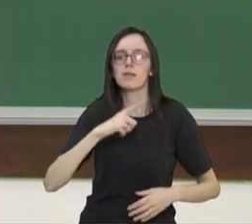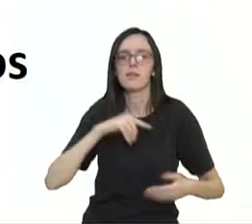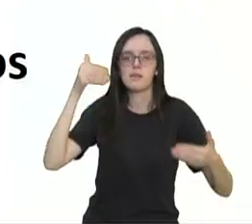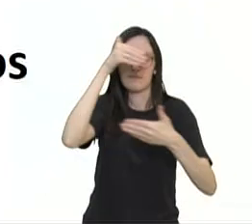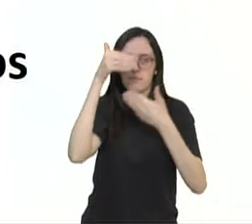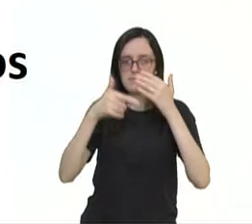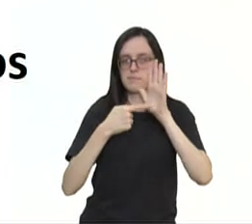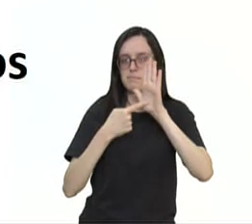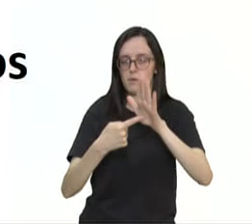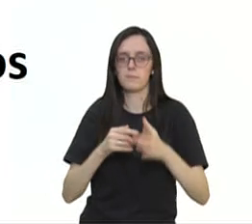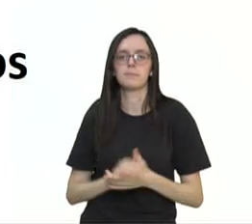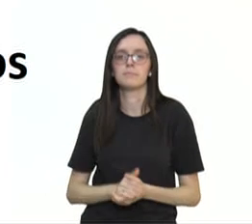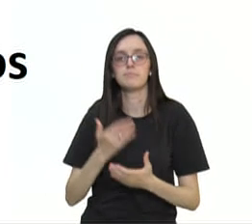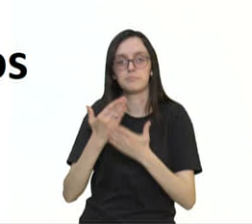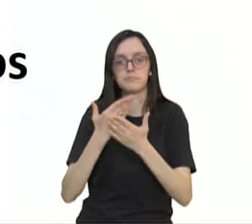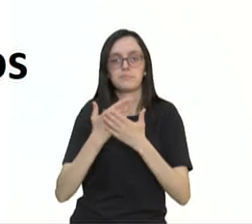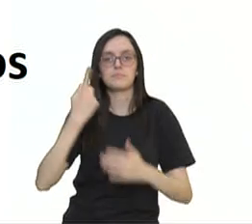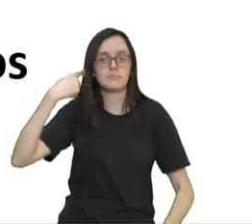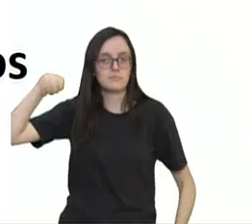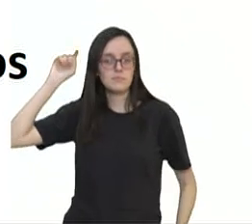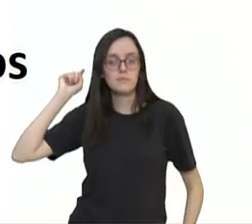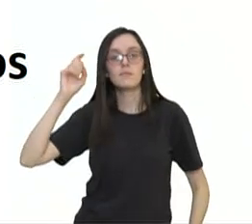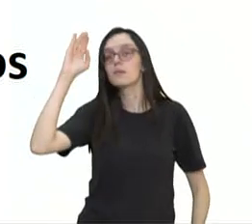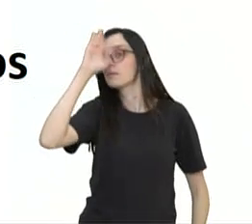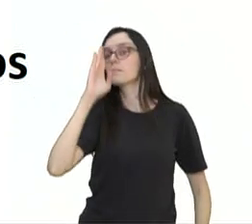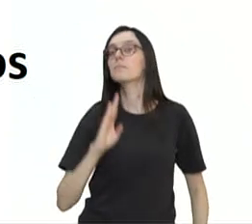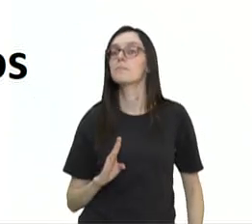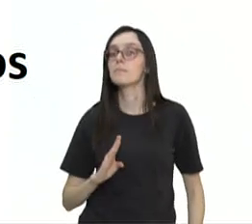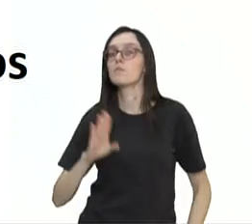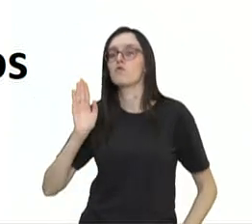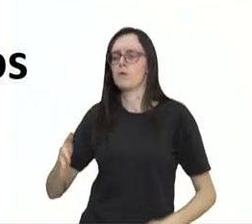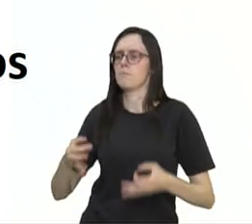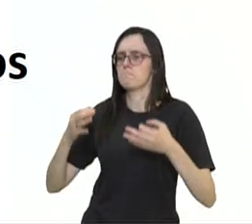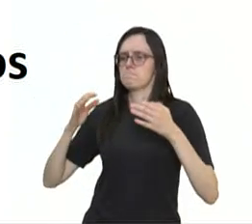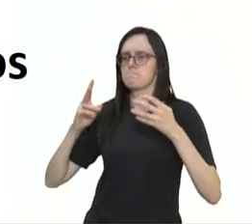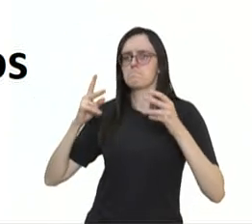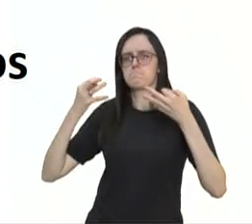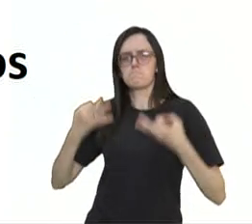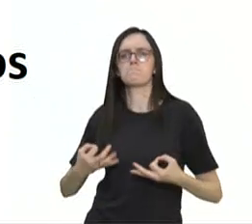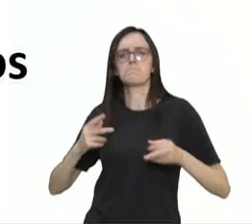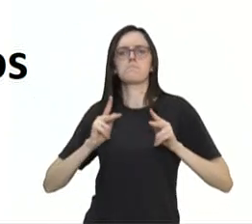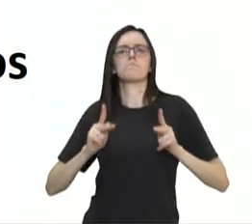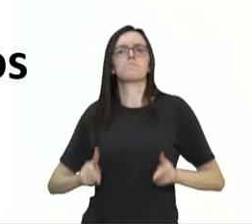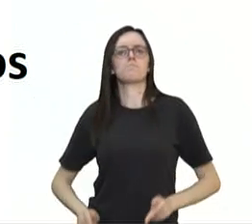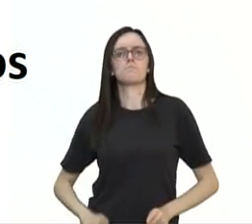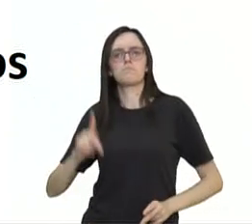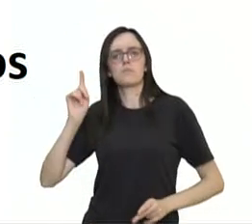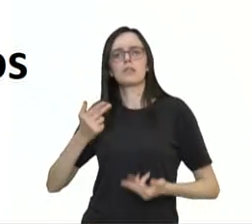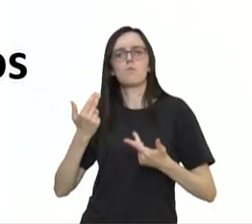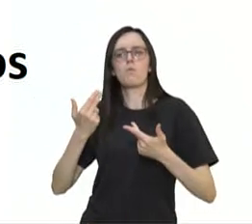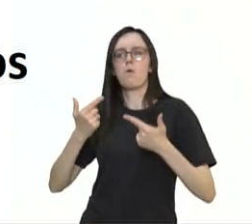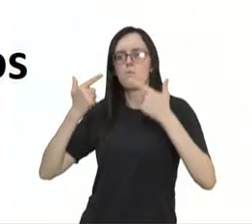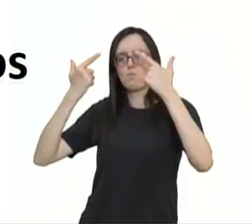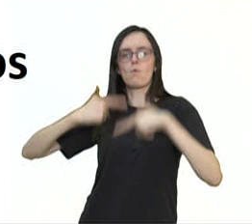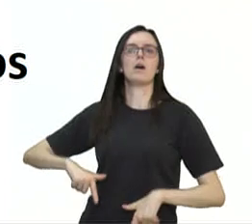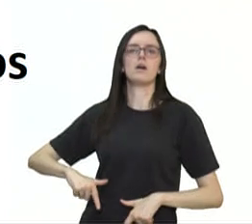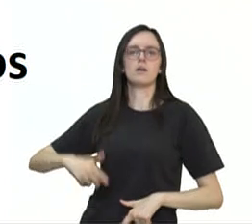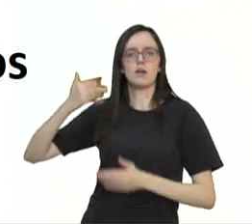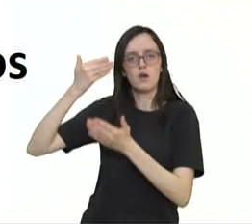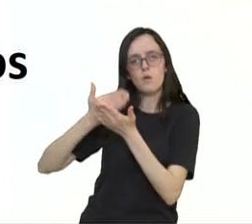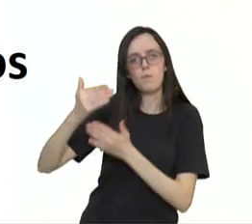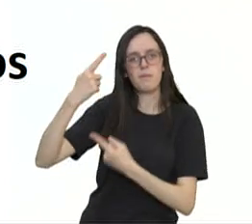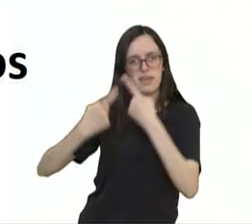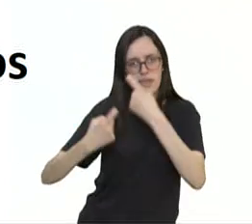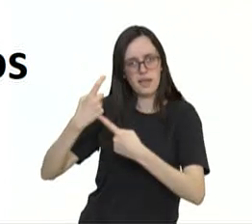tela. Na aula anterior, você lembra que o Brasil manteve uma postura de neutralidade no início da guerra.